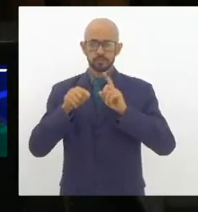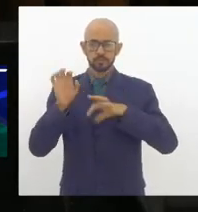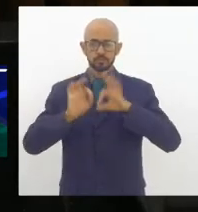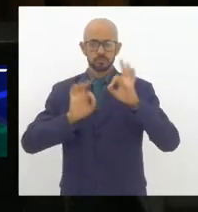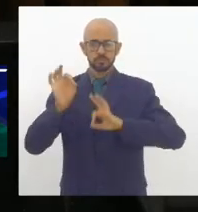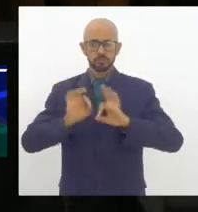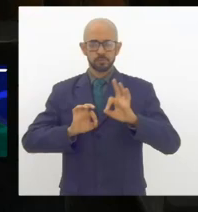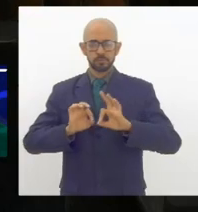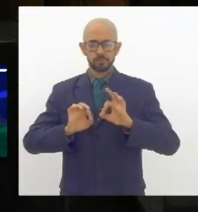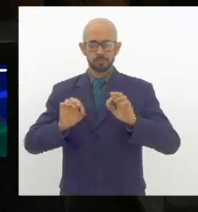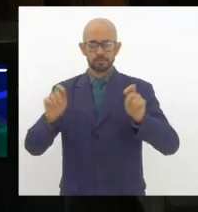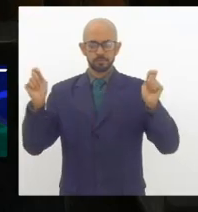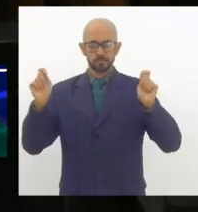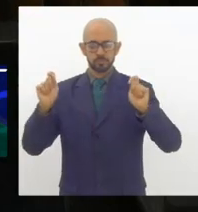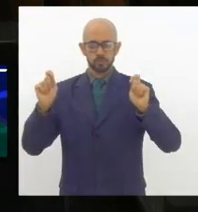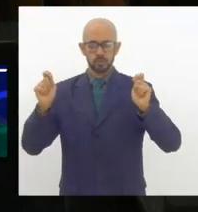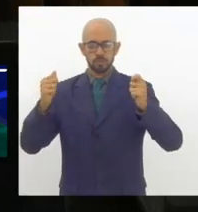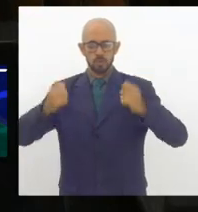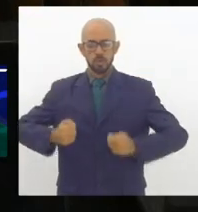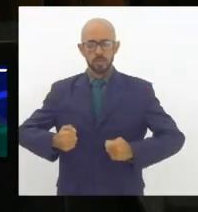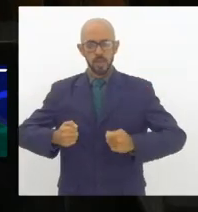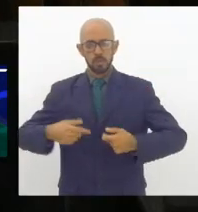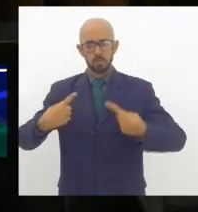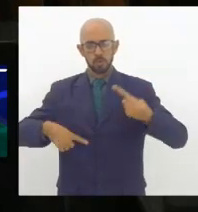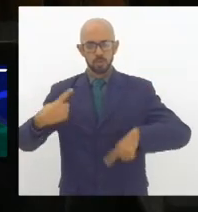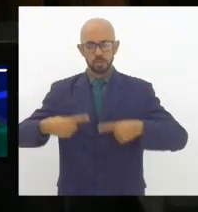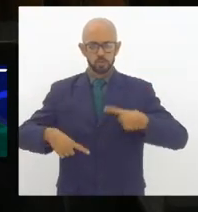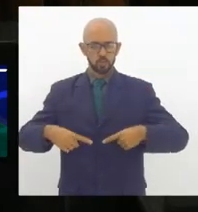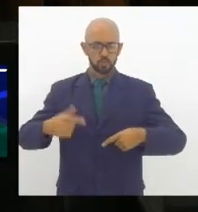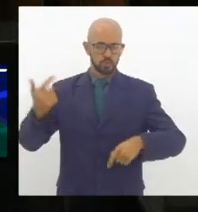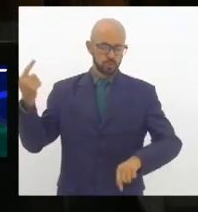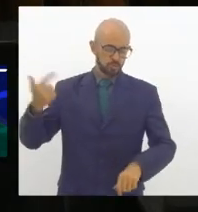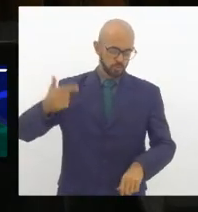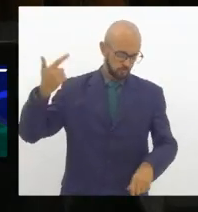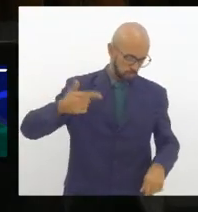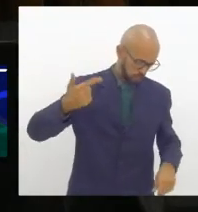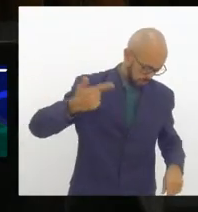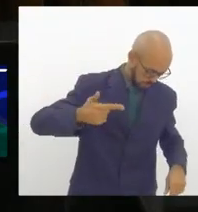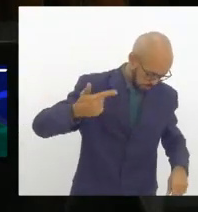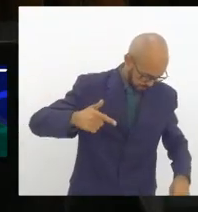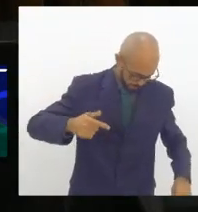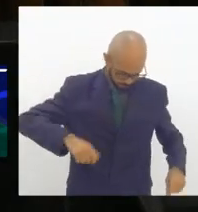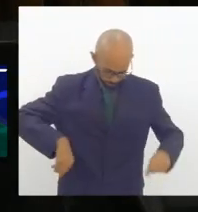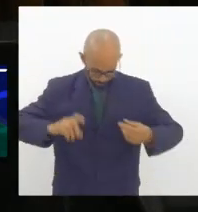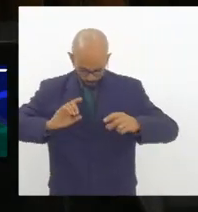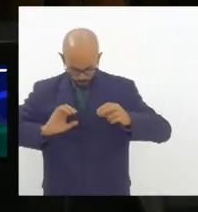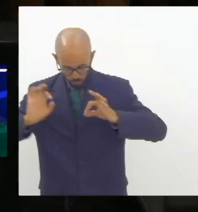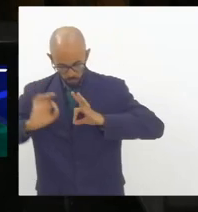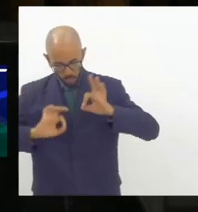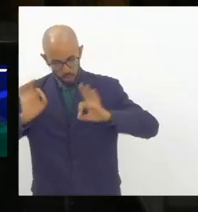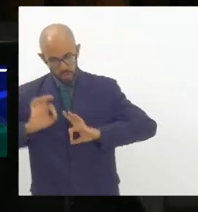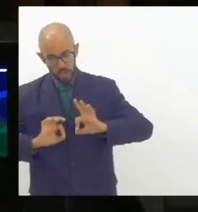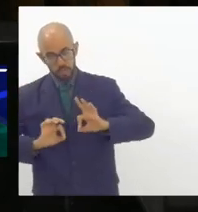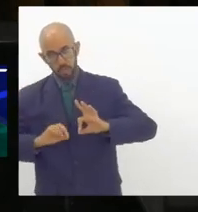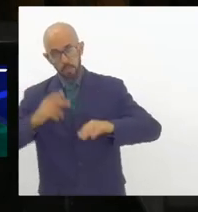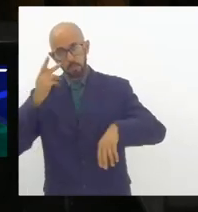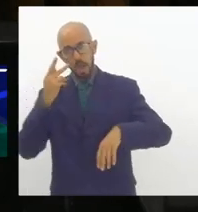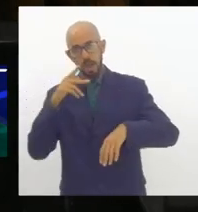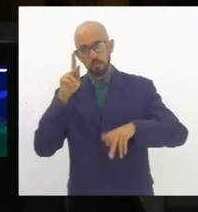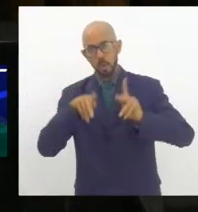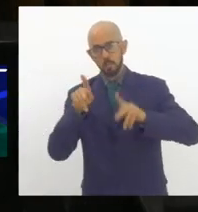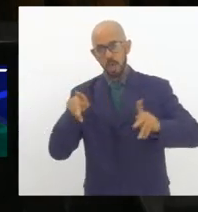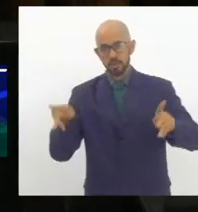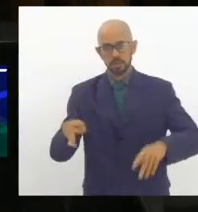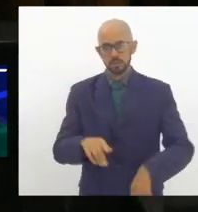projeto de poder político não existe um projeto para a população daquela